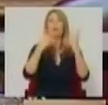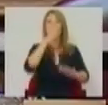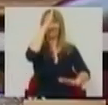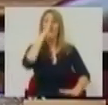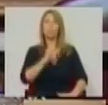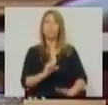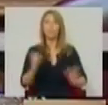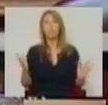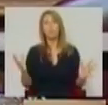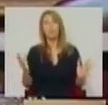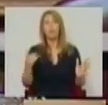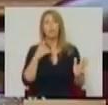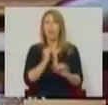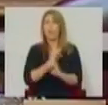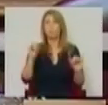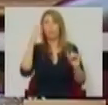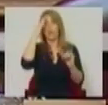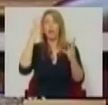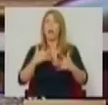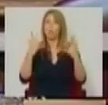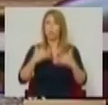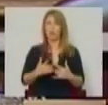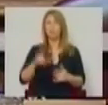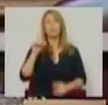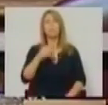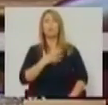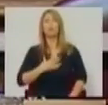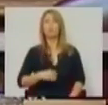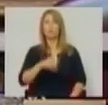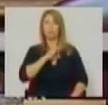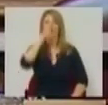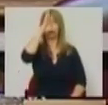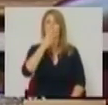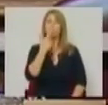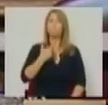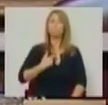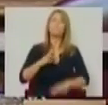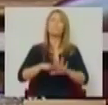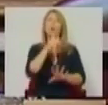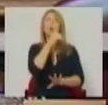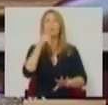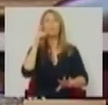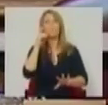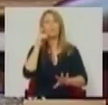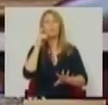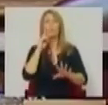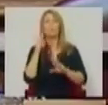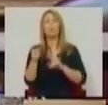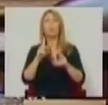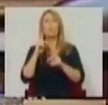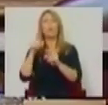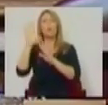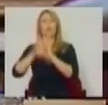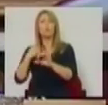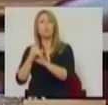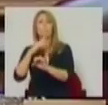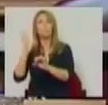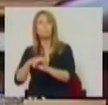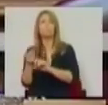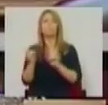Estado, que já é possível calcular. Também gostava que o Sr. Ministro nos respondesse sobre o compromisso de regularização de precários. Há 13